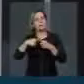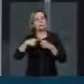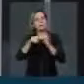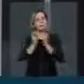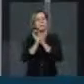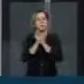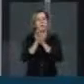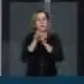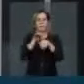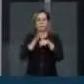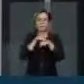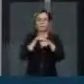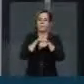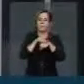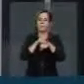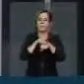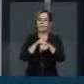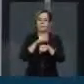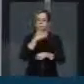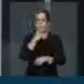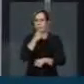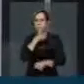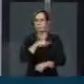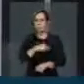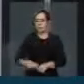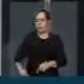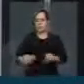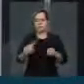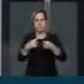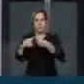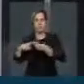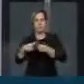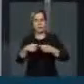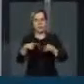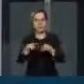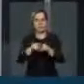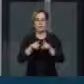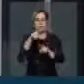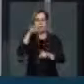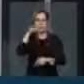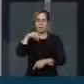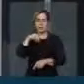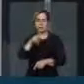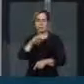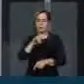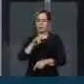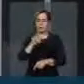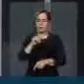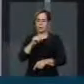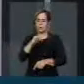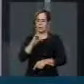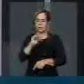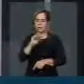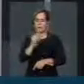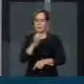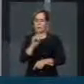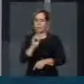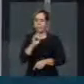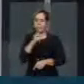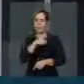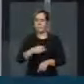falar com Agnaldo Ribeiro Ministro das cidades e como Miriam Belchior ministra planejamento para